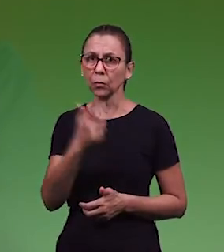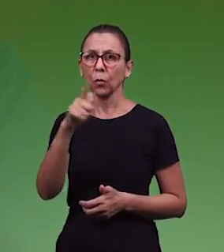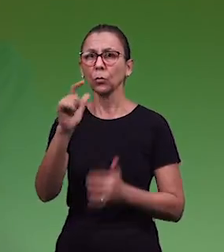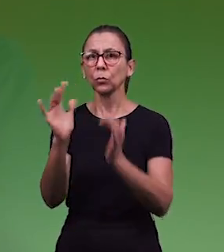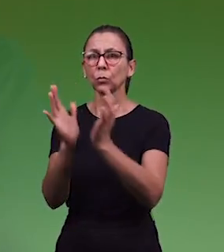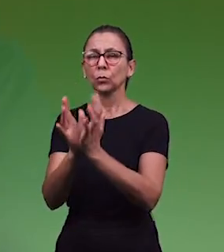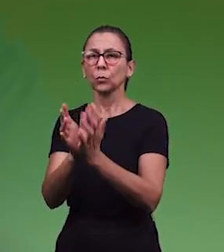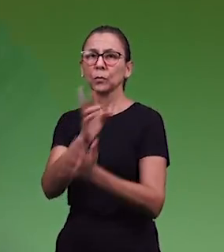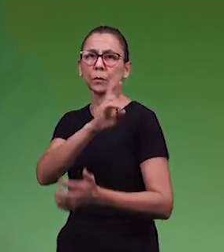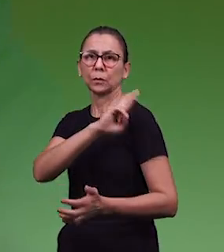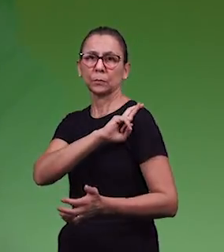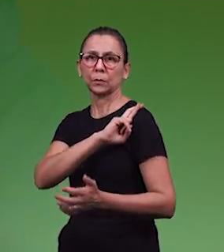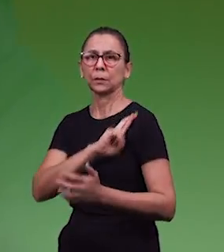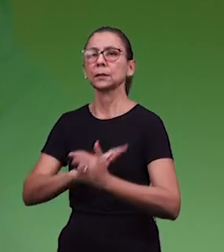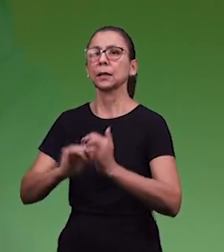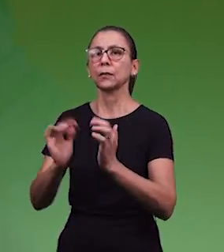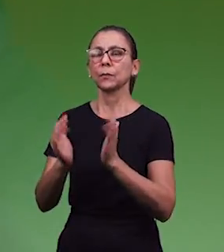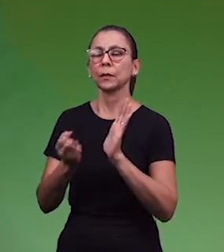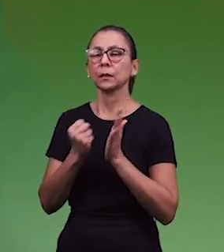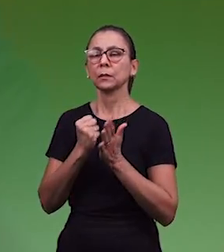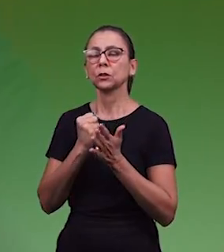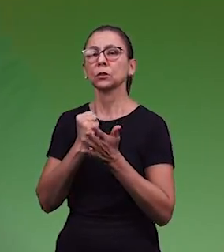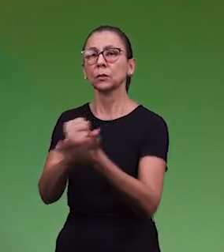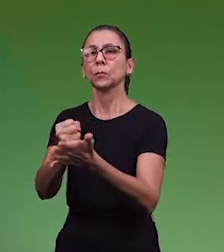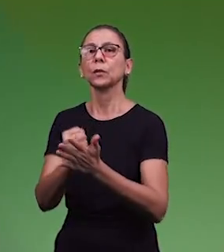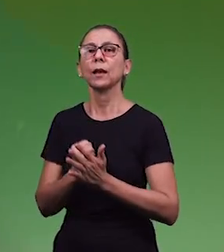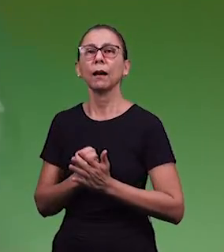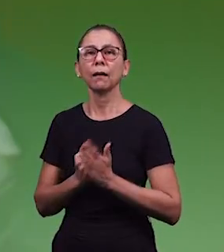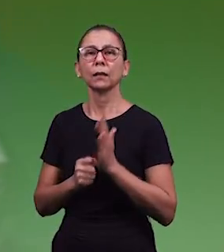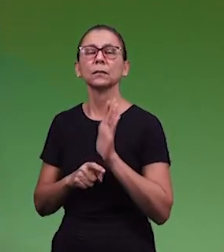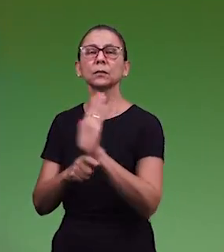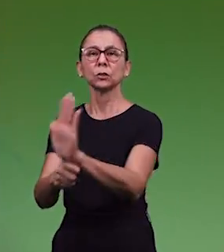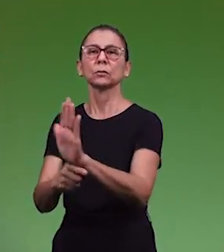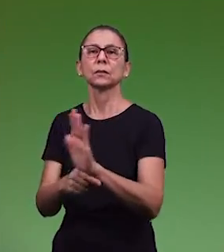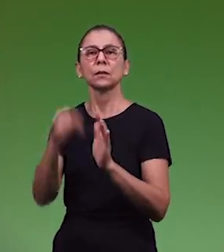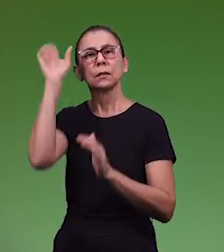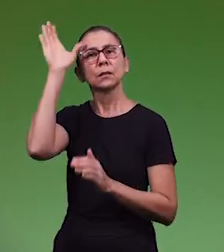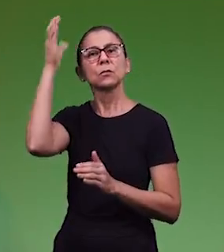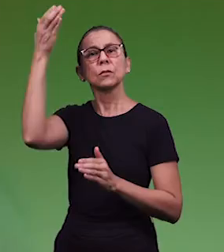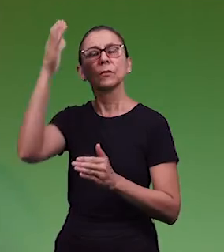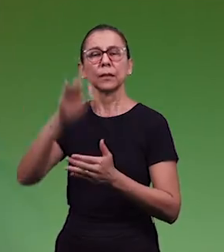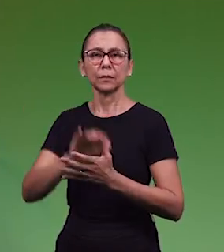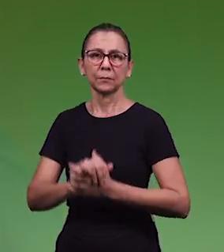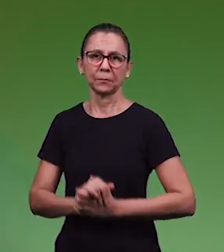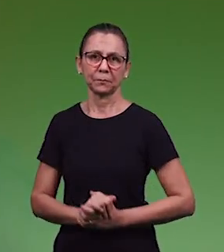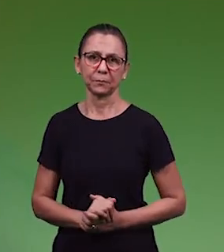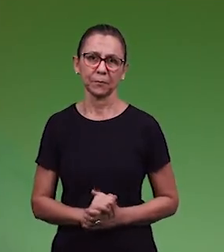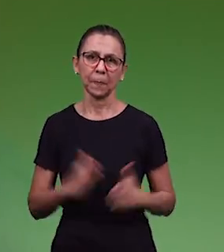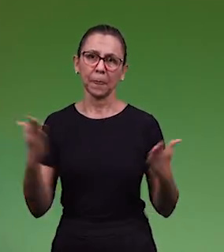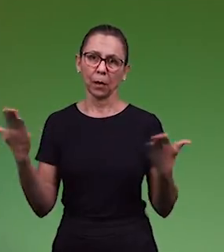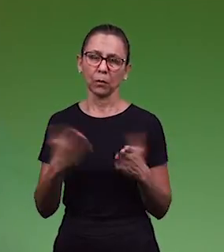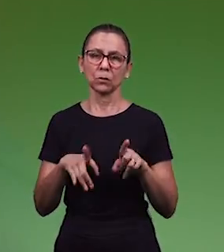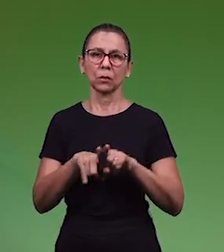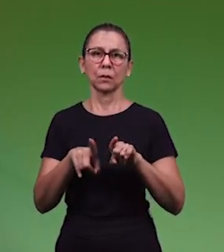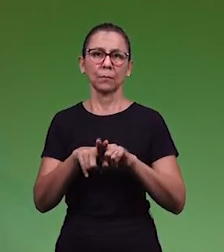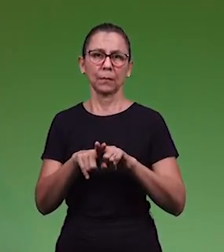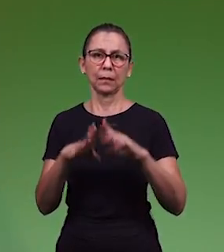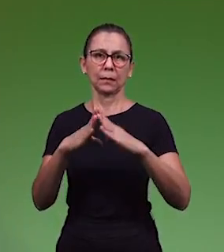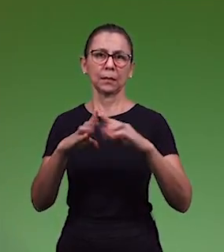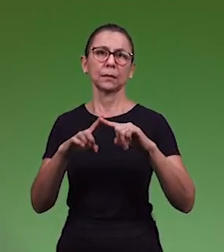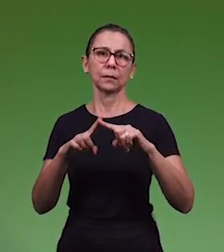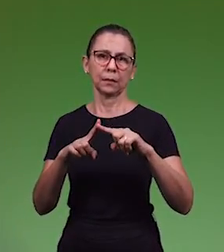pequenos rebanhos. E não é grupo de jovens, não é grupo de crianças, não é grupo de senhoras. É como se fosse